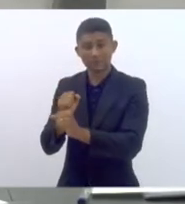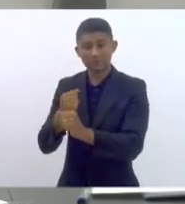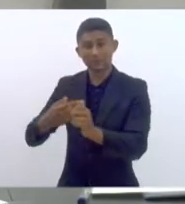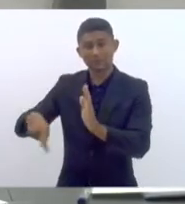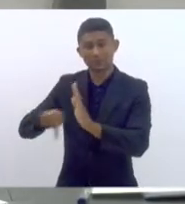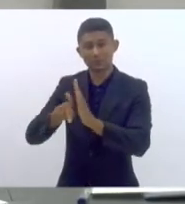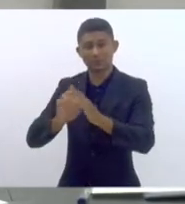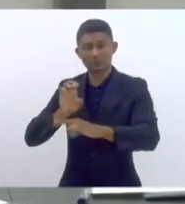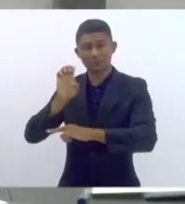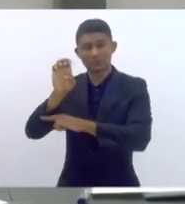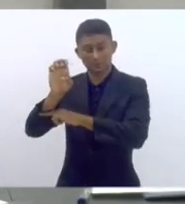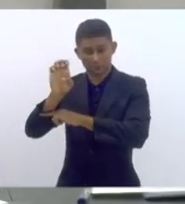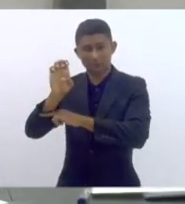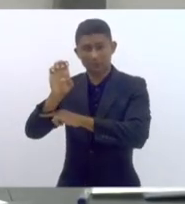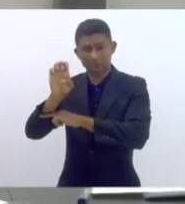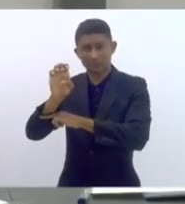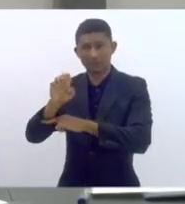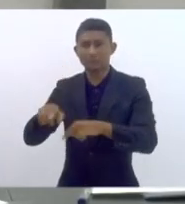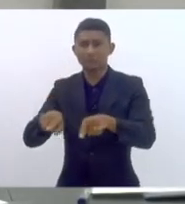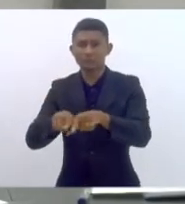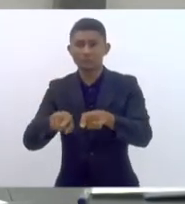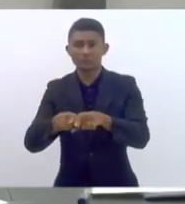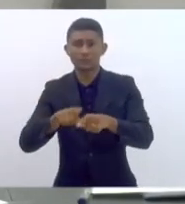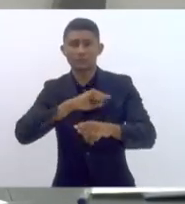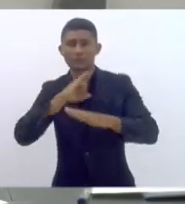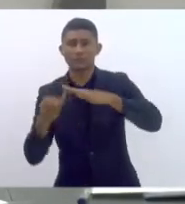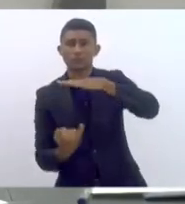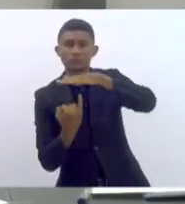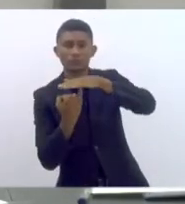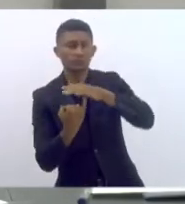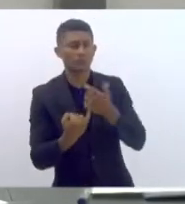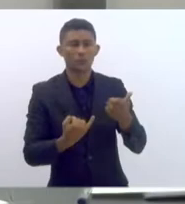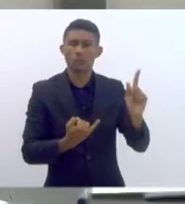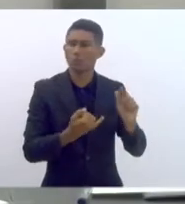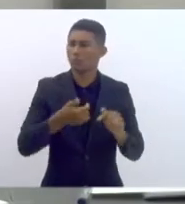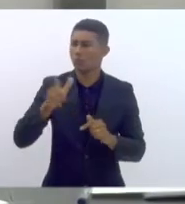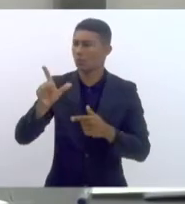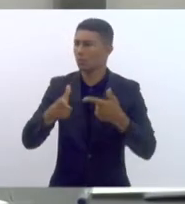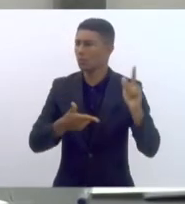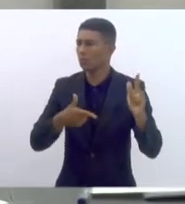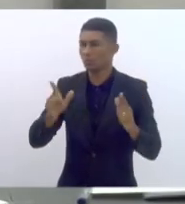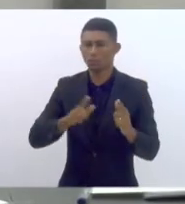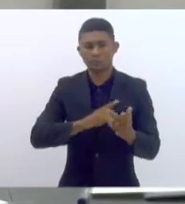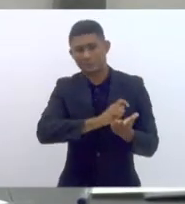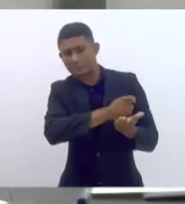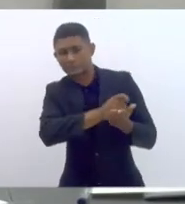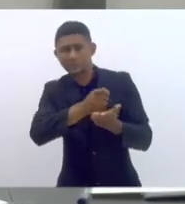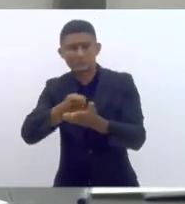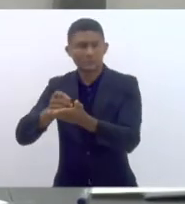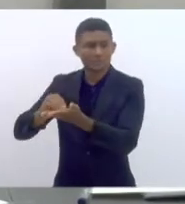e outros arrestos de outras instituições, nós